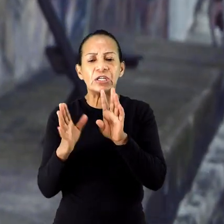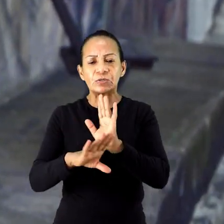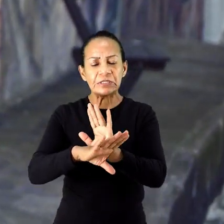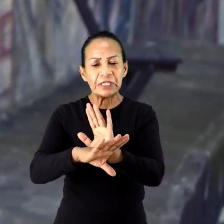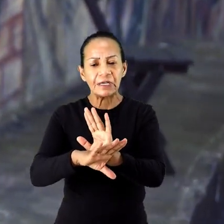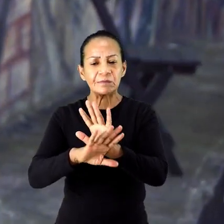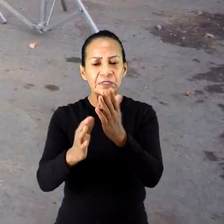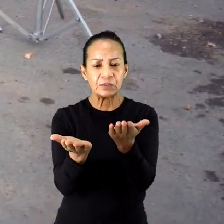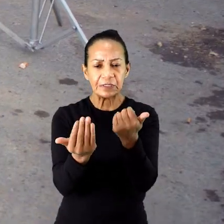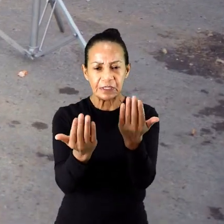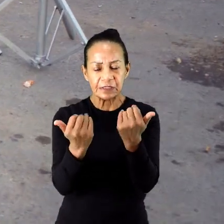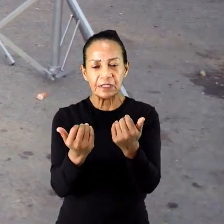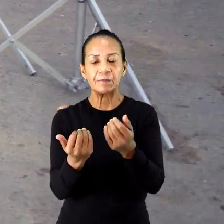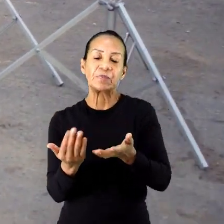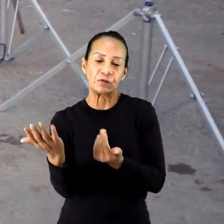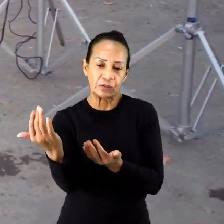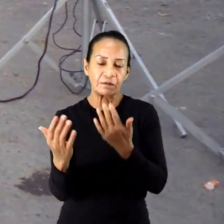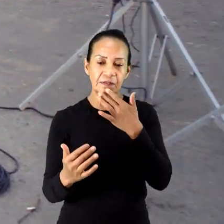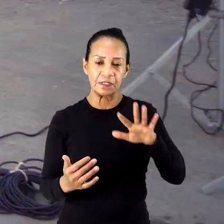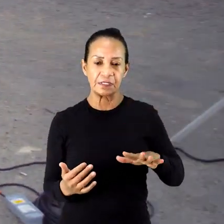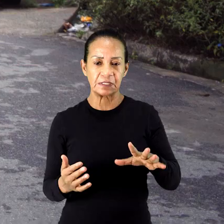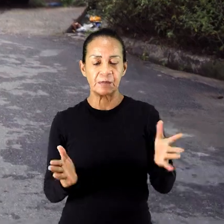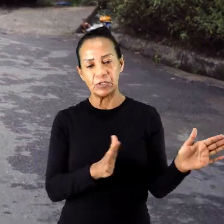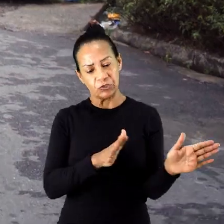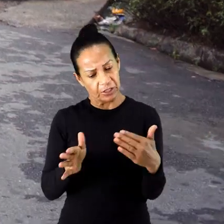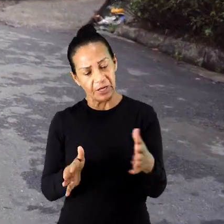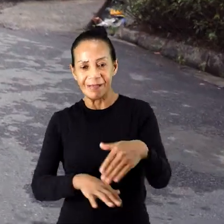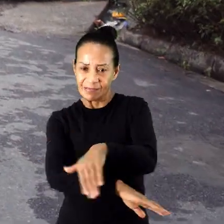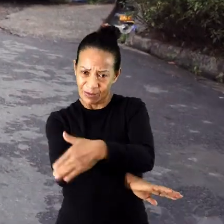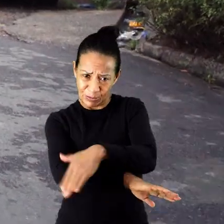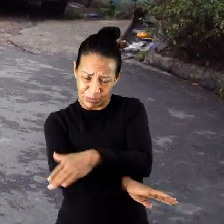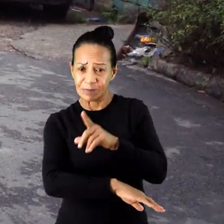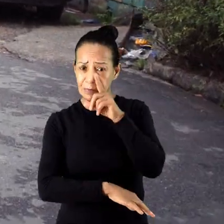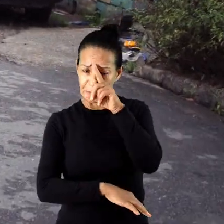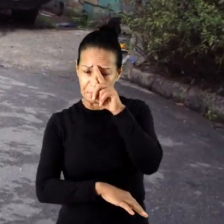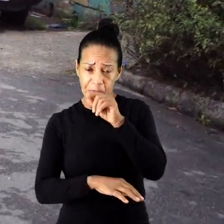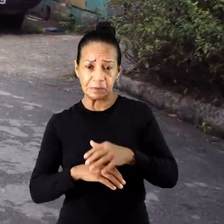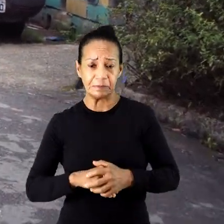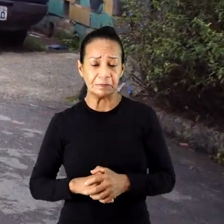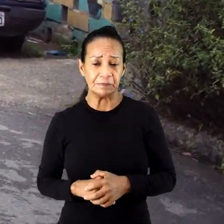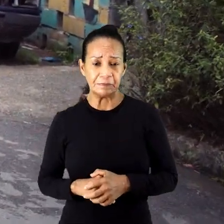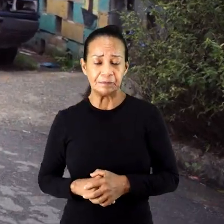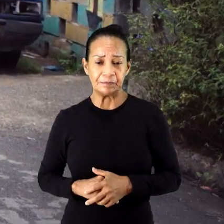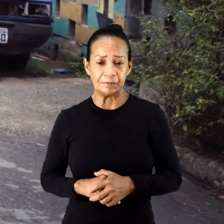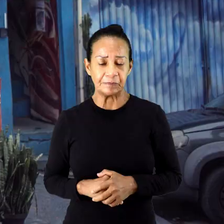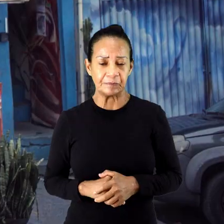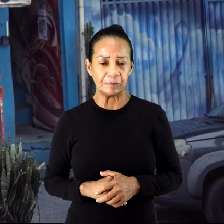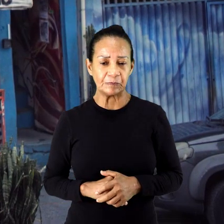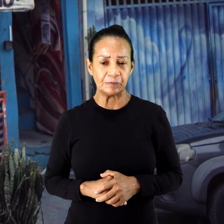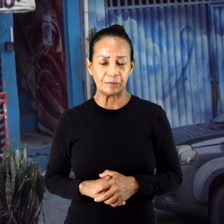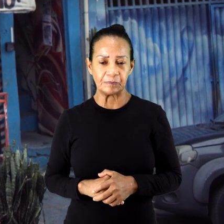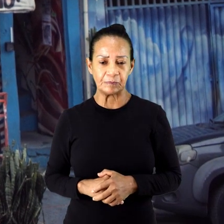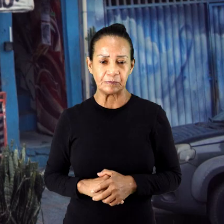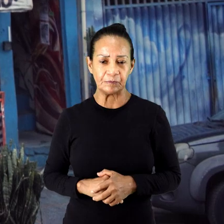comunidade, para tirar as molecadas da criminalidade e da marginalidade. 2 pessoas andando na rua. Casa de paredes azuis escrito